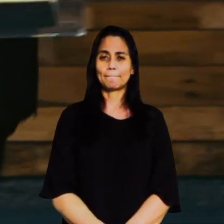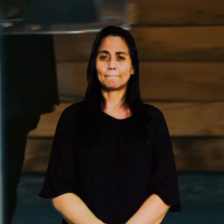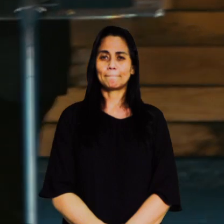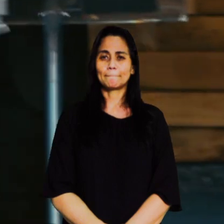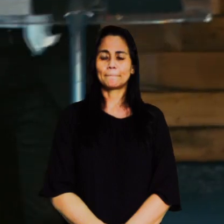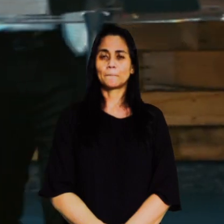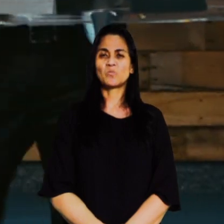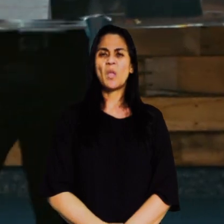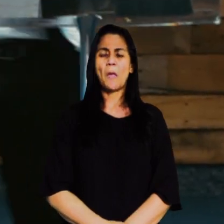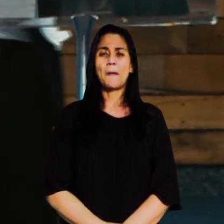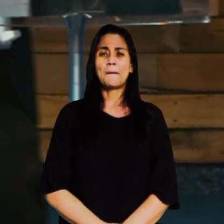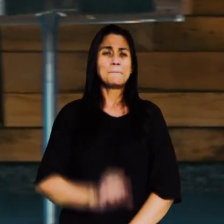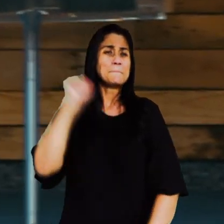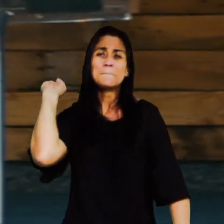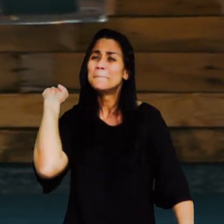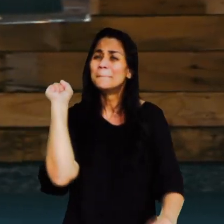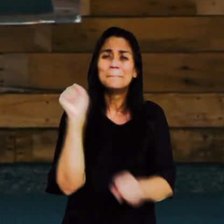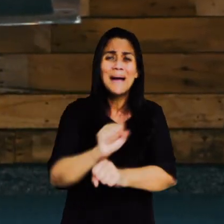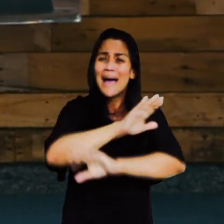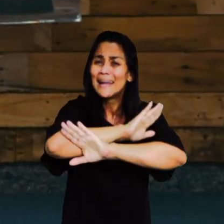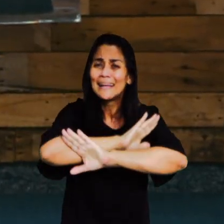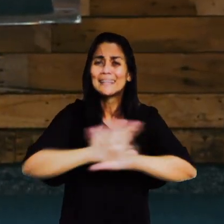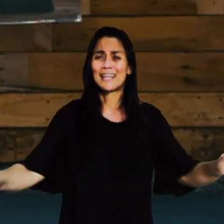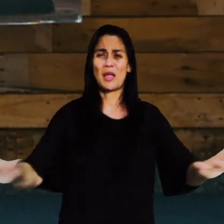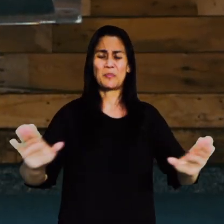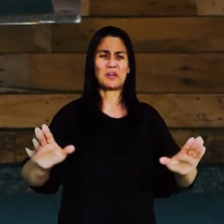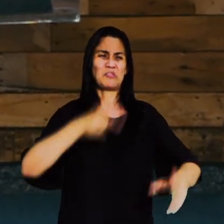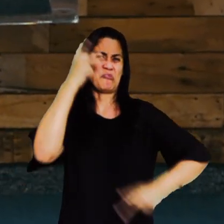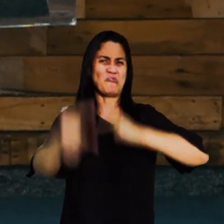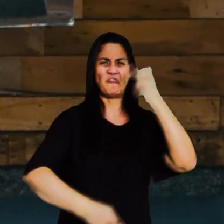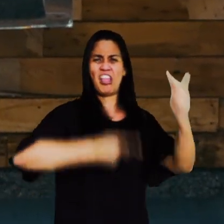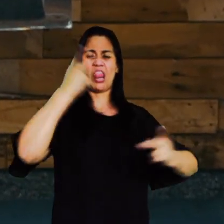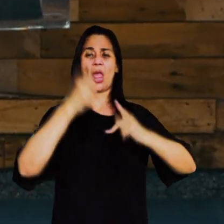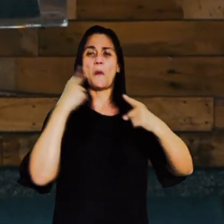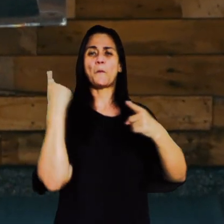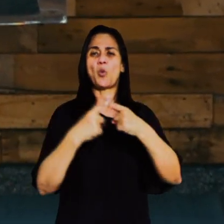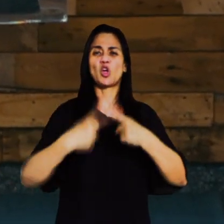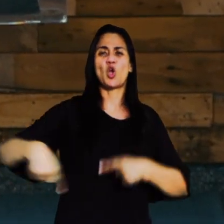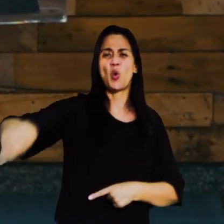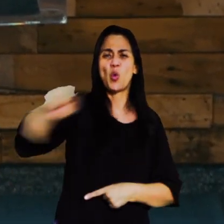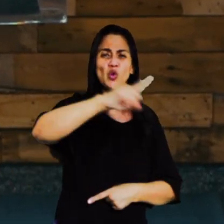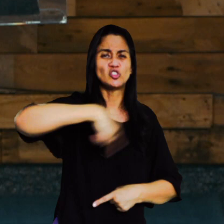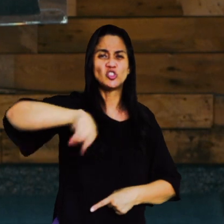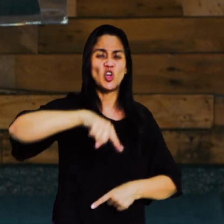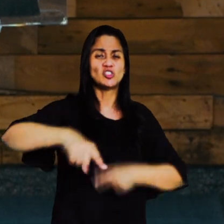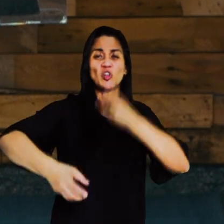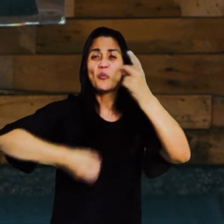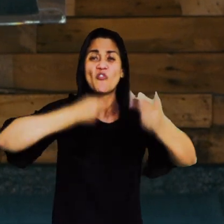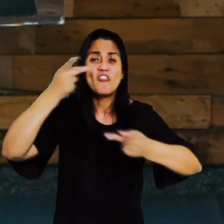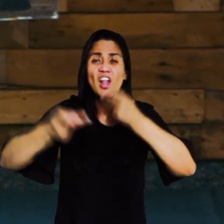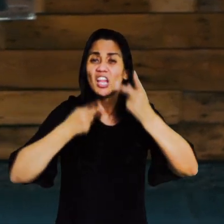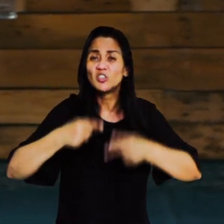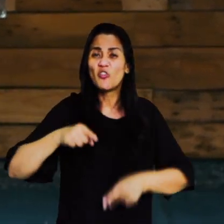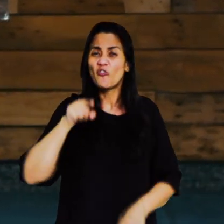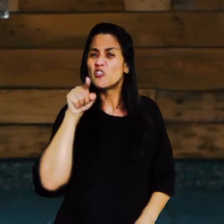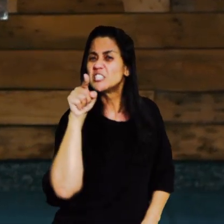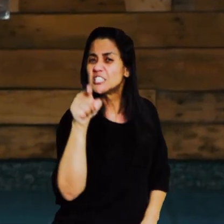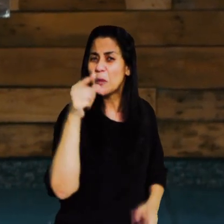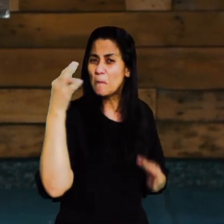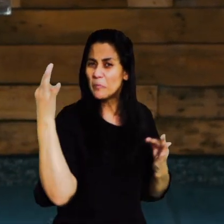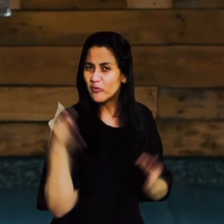pode parar de criticar, porque hoje todos nós de mão dada estamos falando para você que é santo, perfeito. Eu tenho